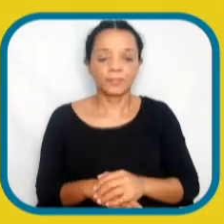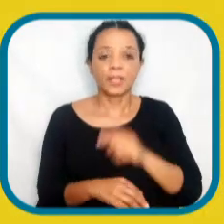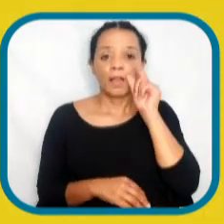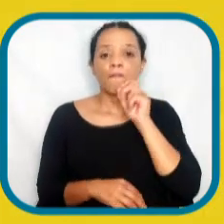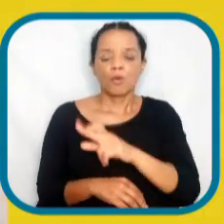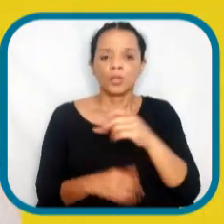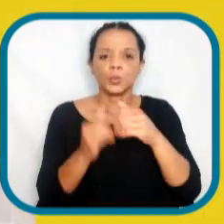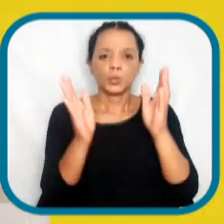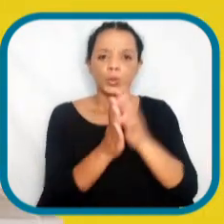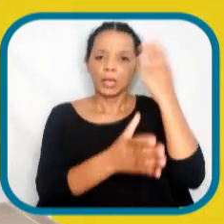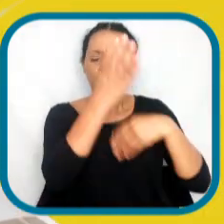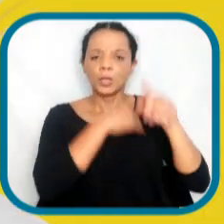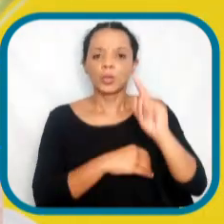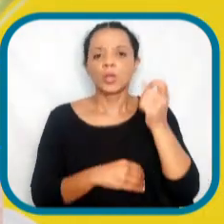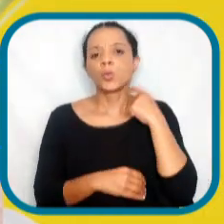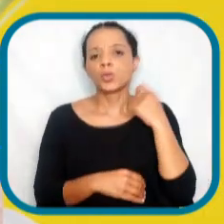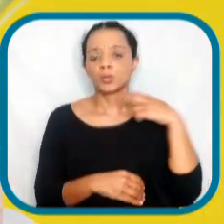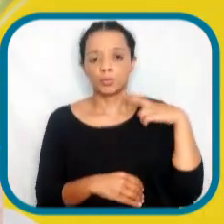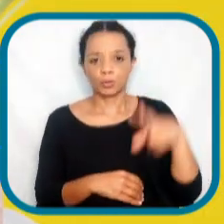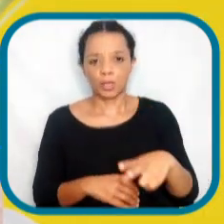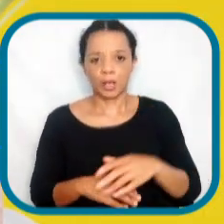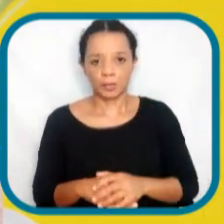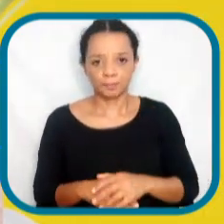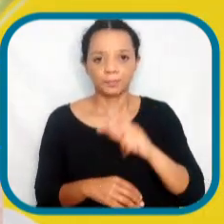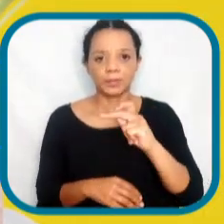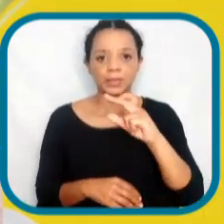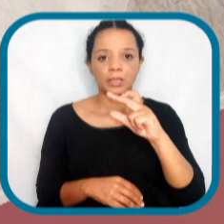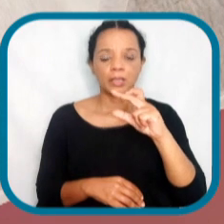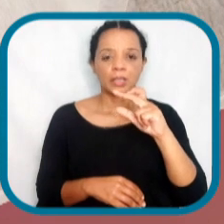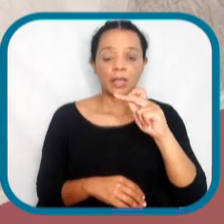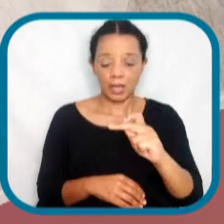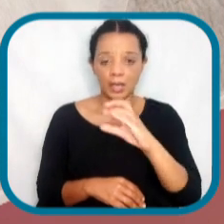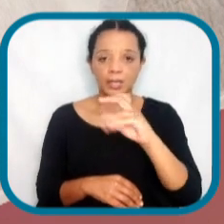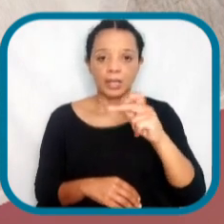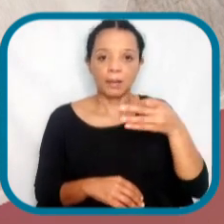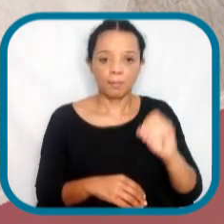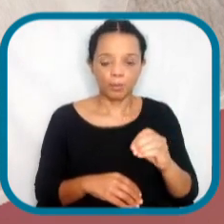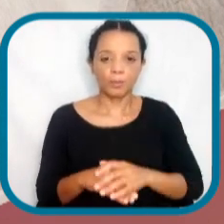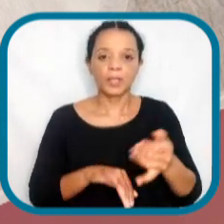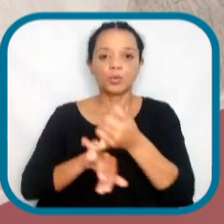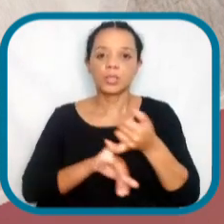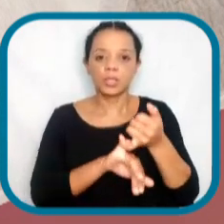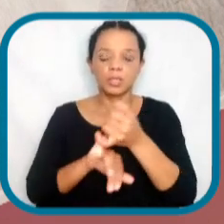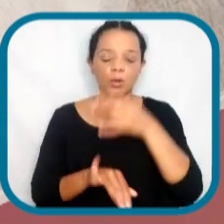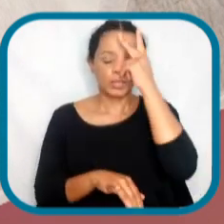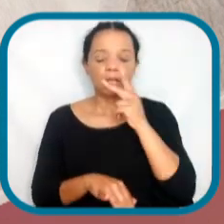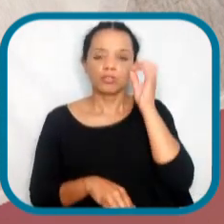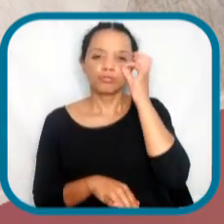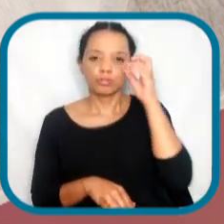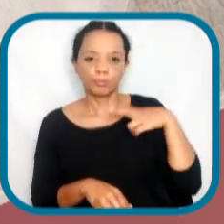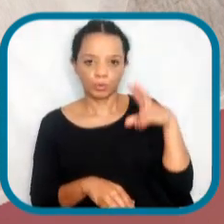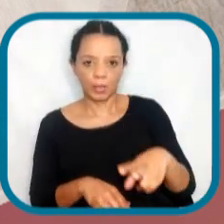O avô aprendeu tudo num dos primeiros cursos em Portugal da ACAPO, a Associação dos Cegos e Amblíopes de